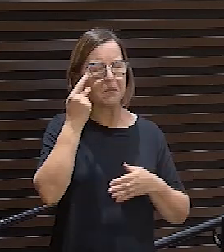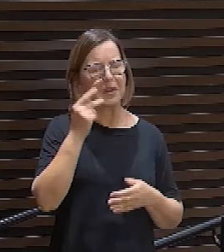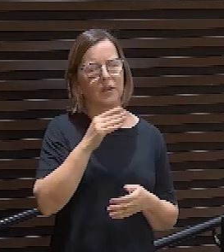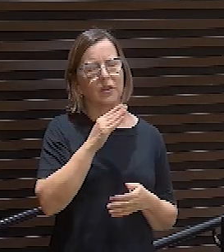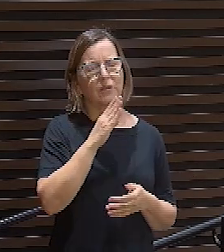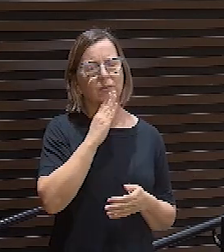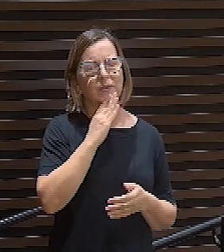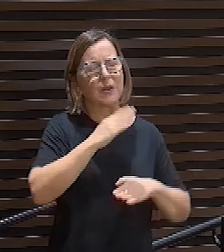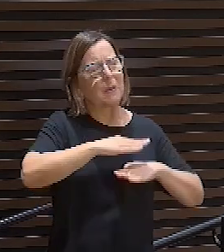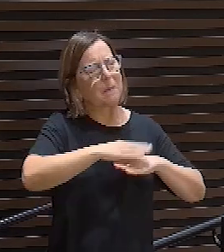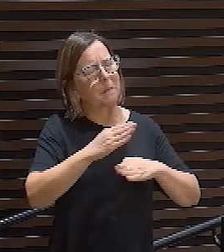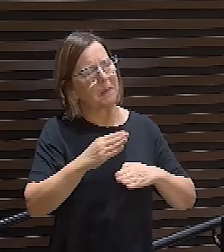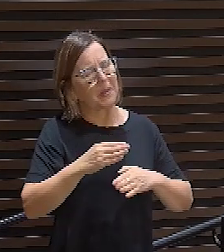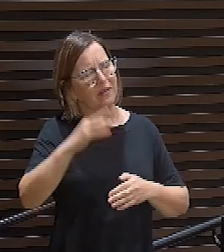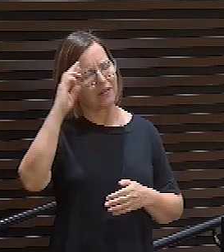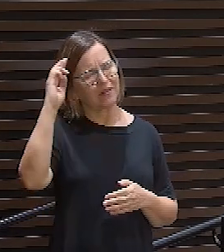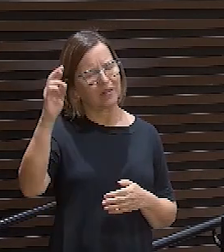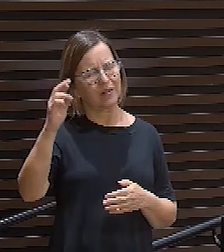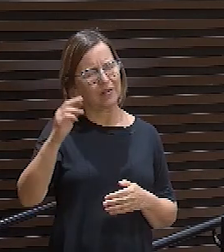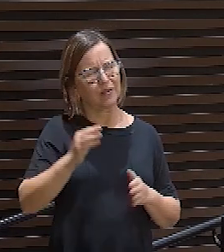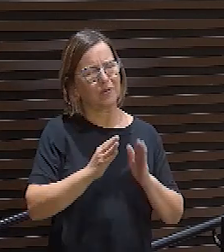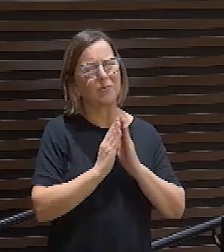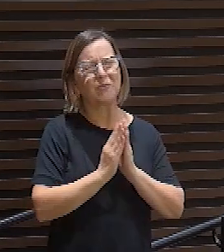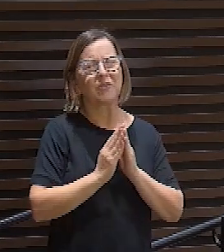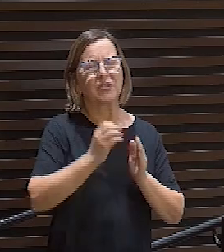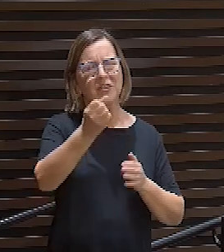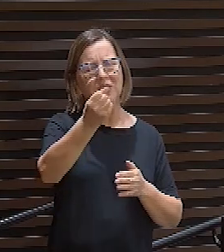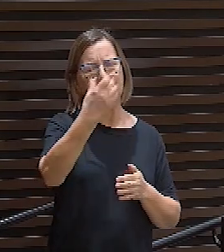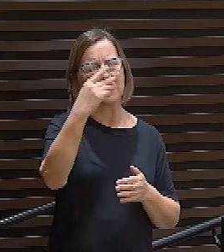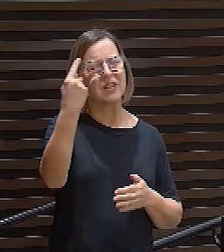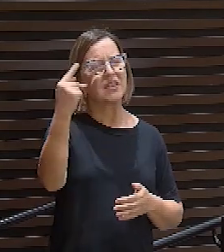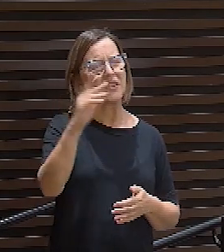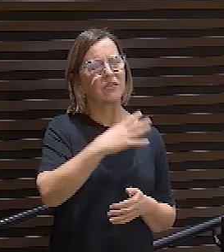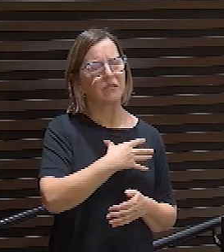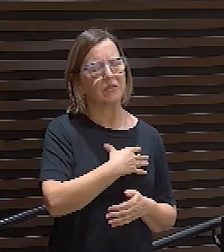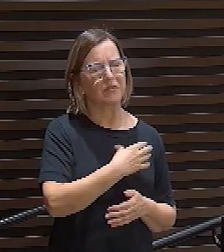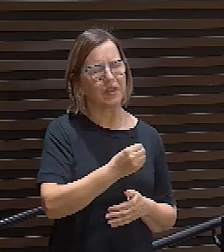mais sobre o Senhor. Nos revela ao